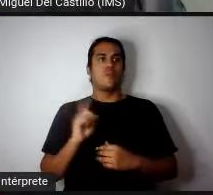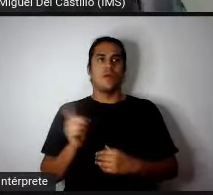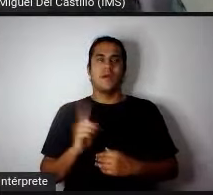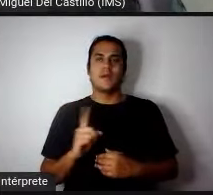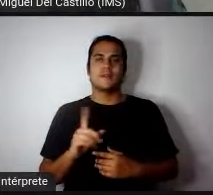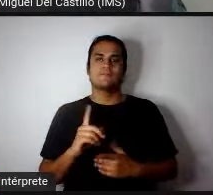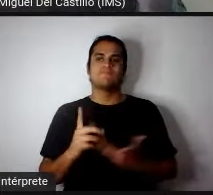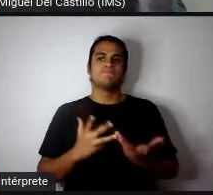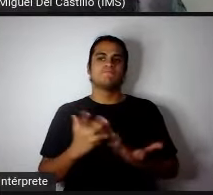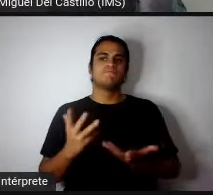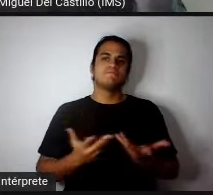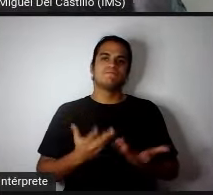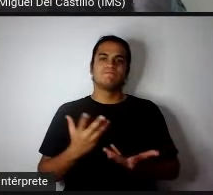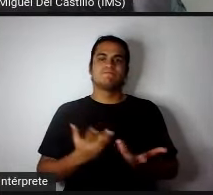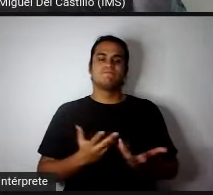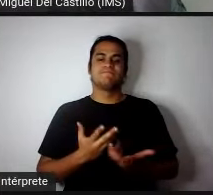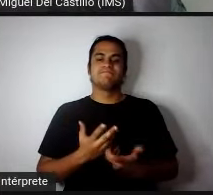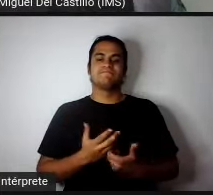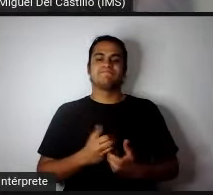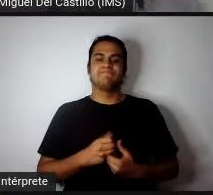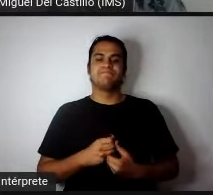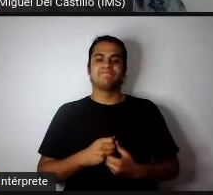você diria de,